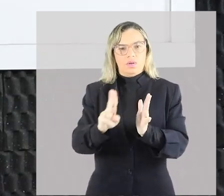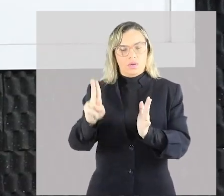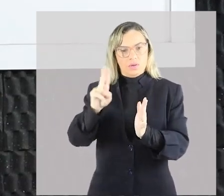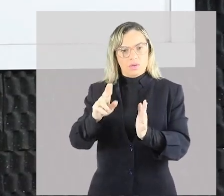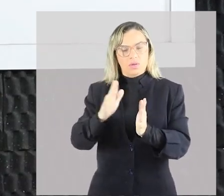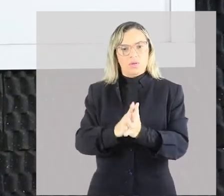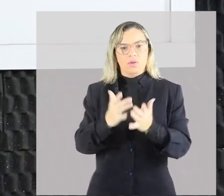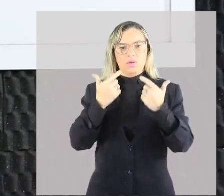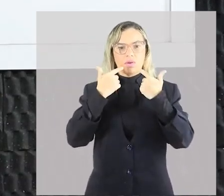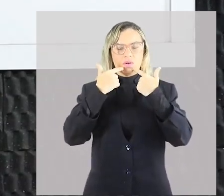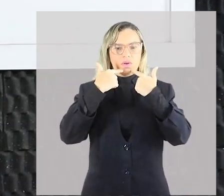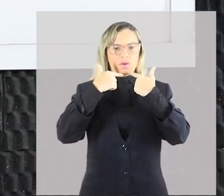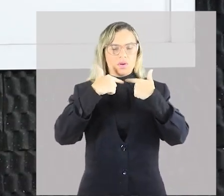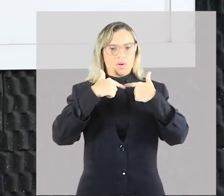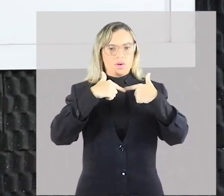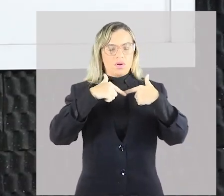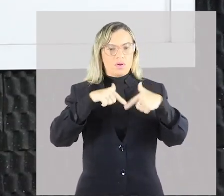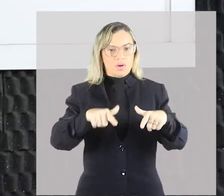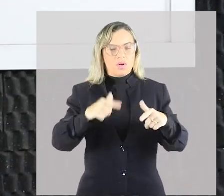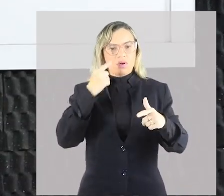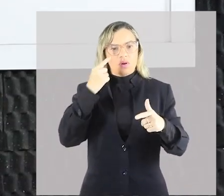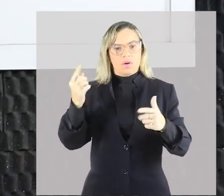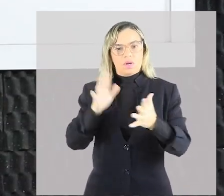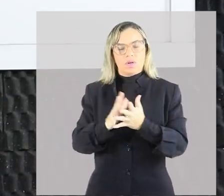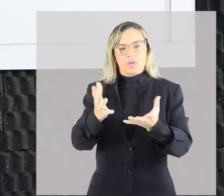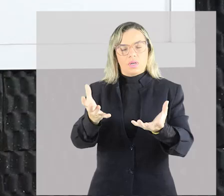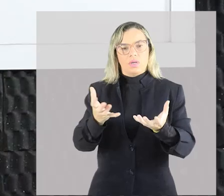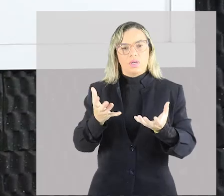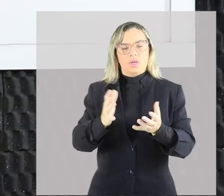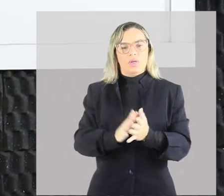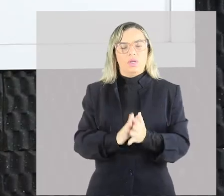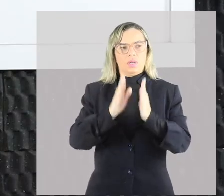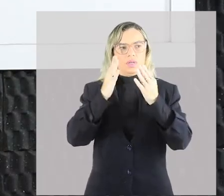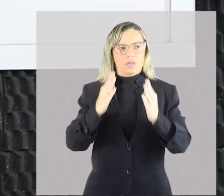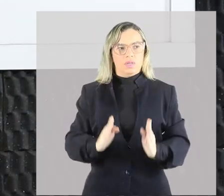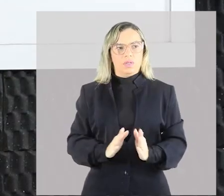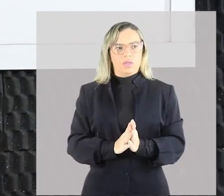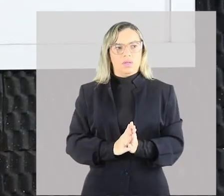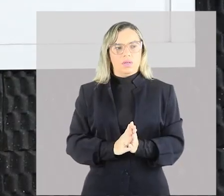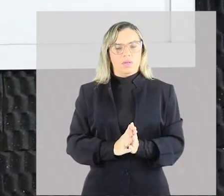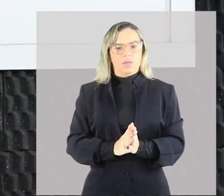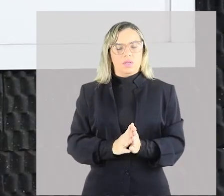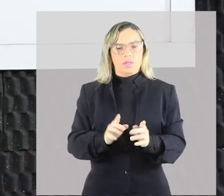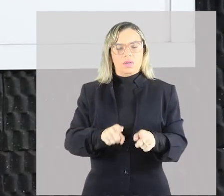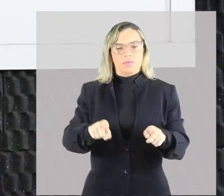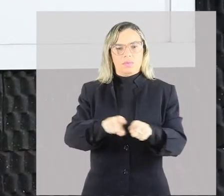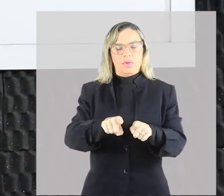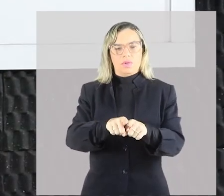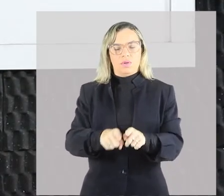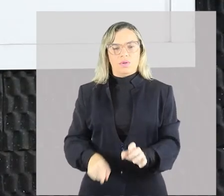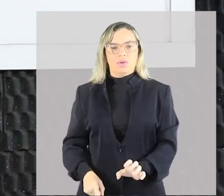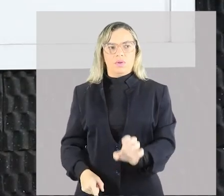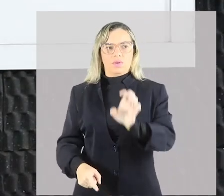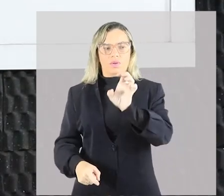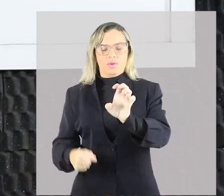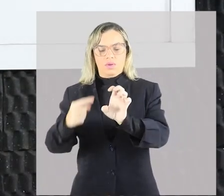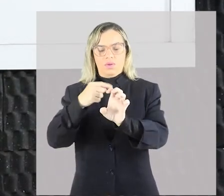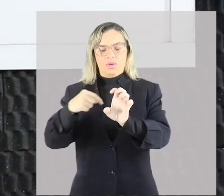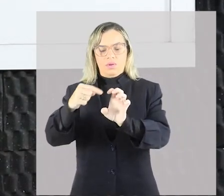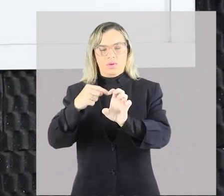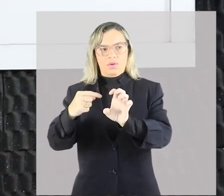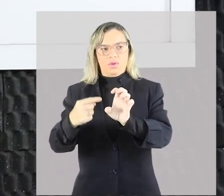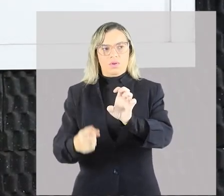linguagem, tá? Então aqueles símbolos a gente tem que saber o que elas querem dizer. E um ezinho cortado, que significa